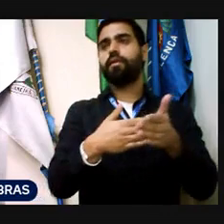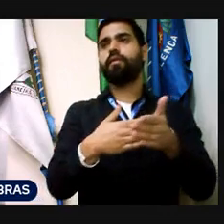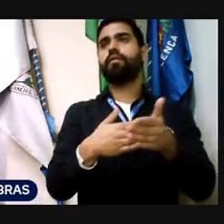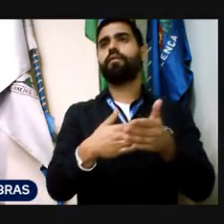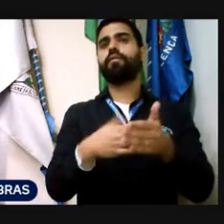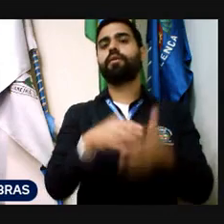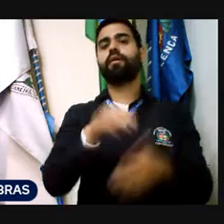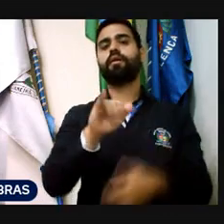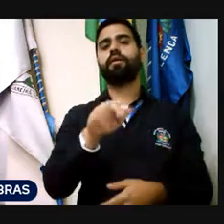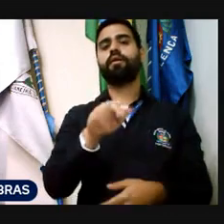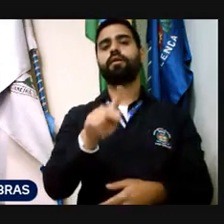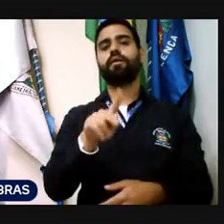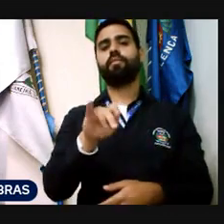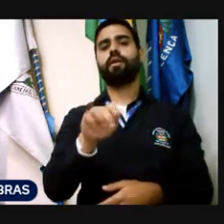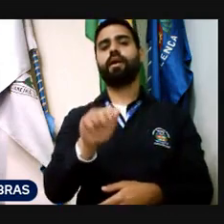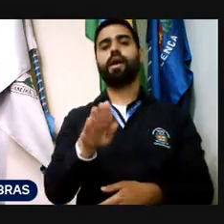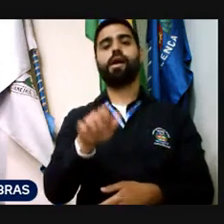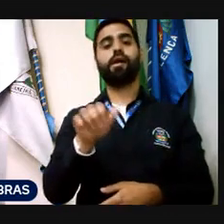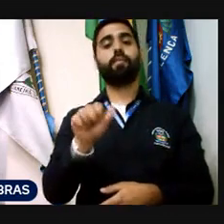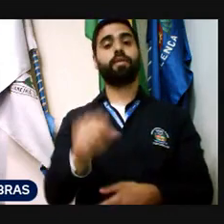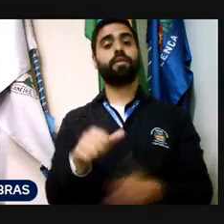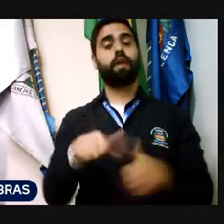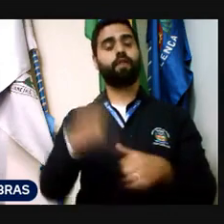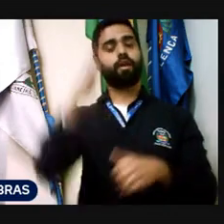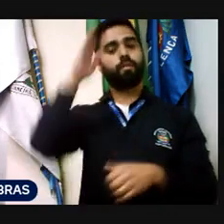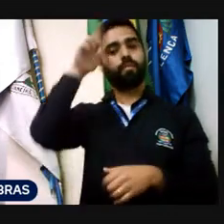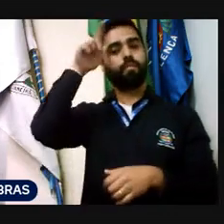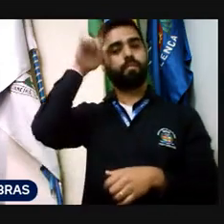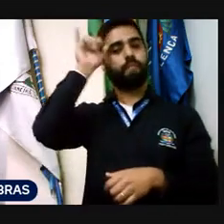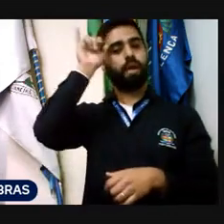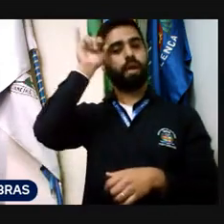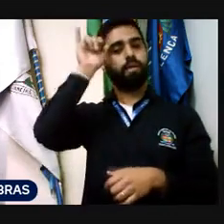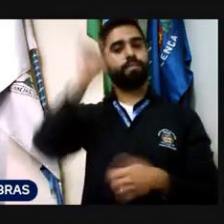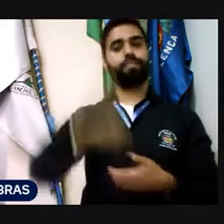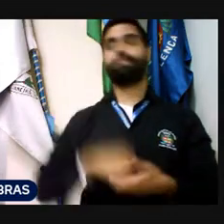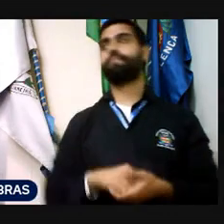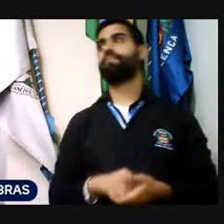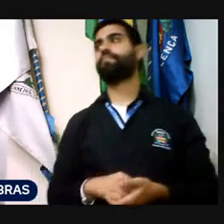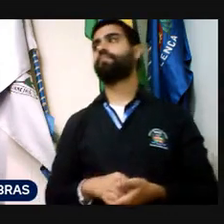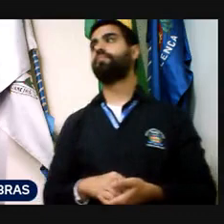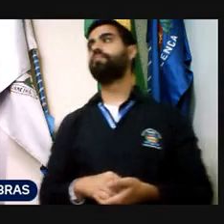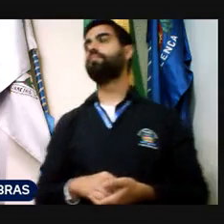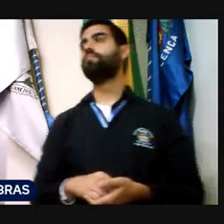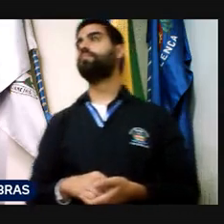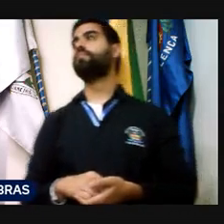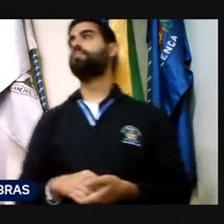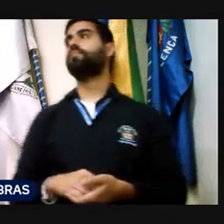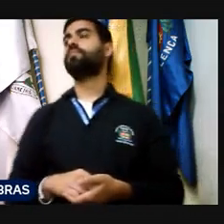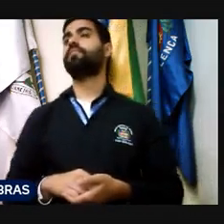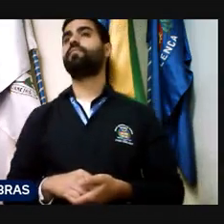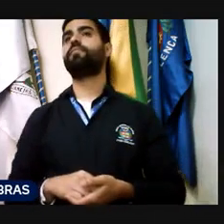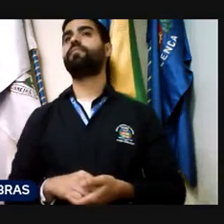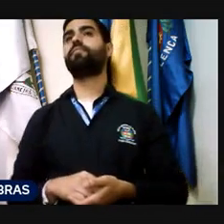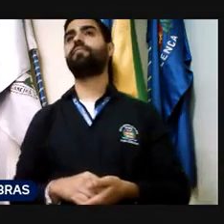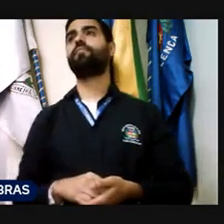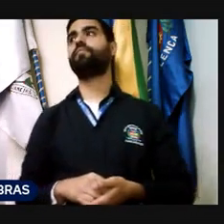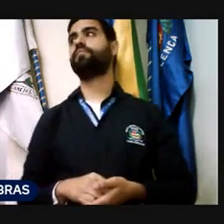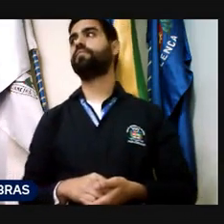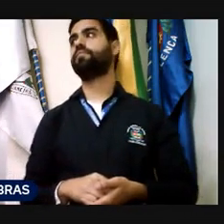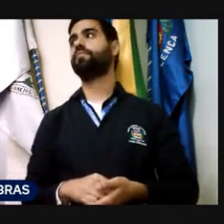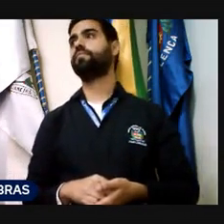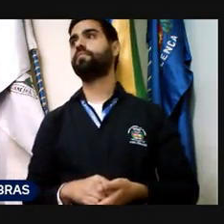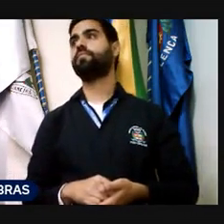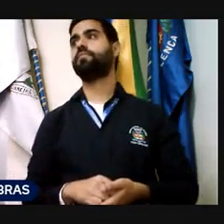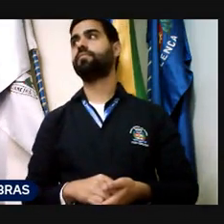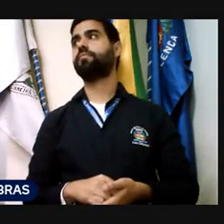de Ipiabas, Barra do Piraí. É só isso. Obrigado. Requerimento do vereador oral, do vereador